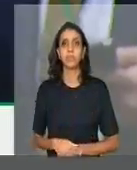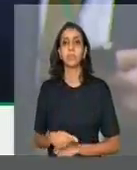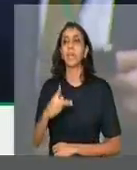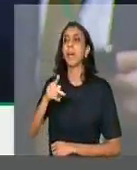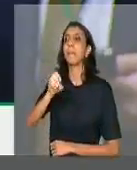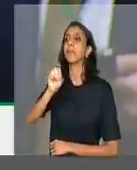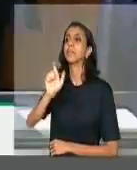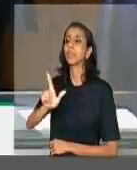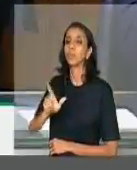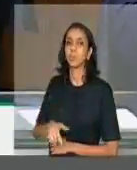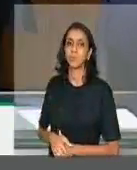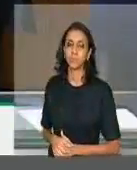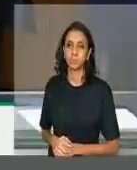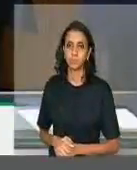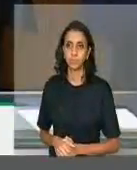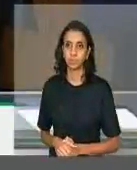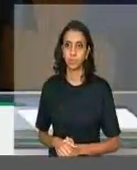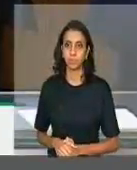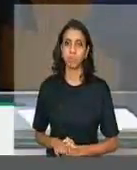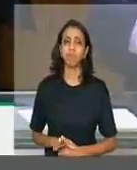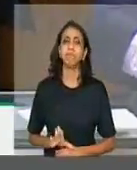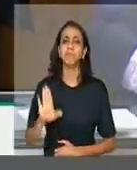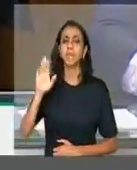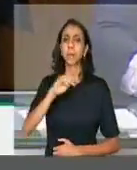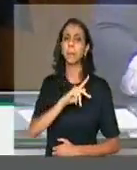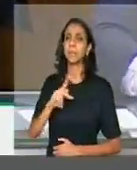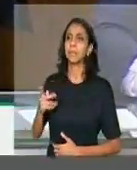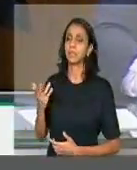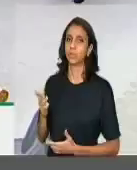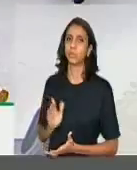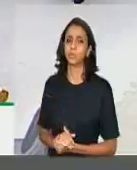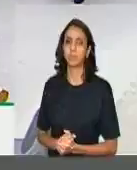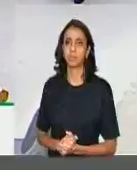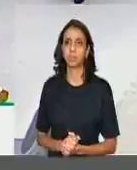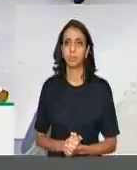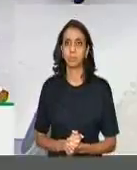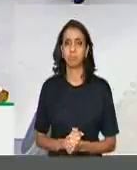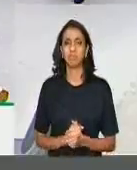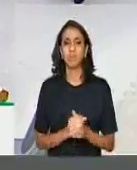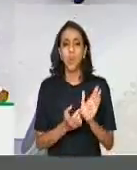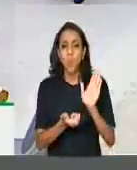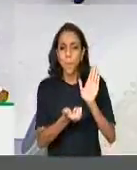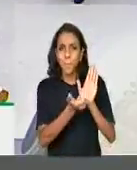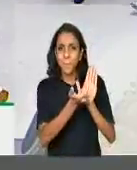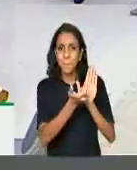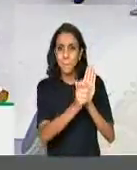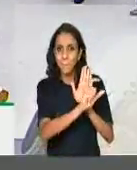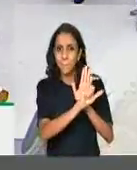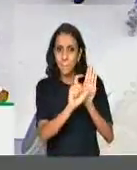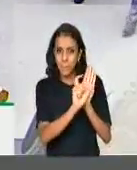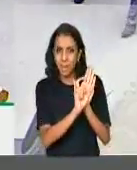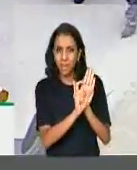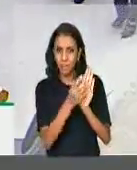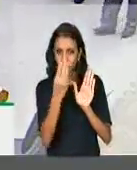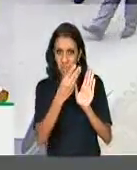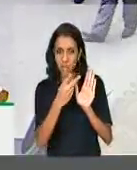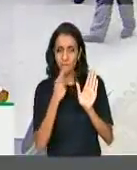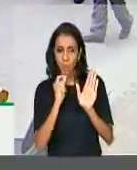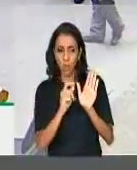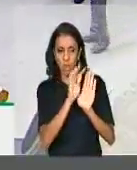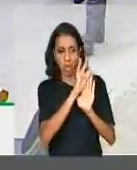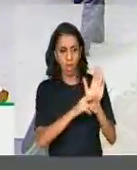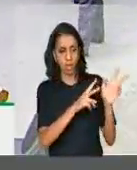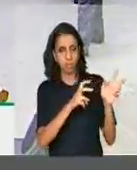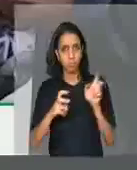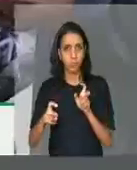Crisol Glauber. Presidente, o parágrafo terceiro diz o seguinte: os ofícios do